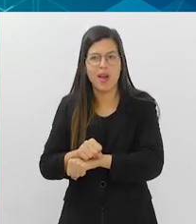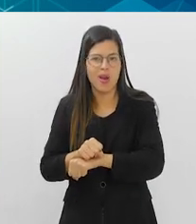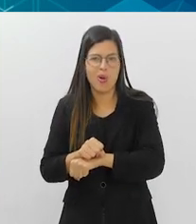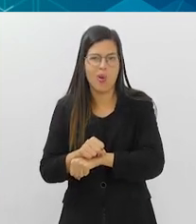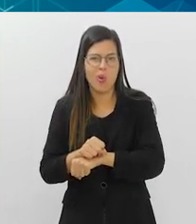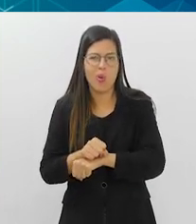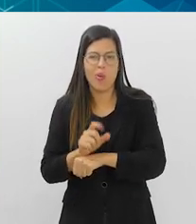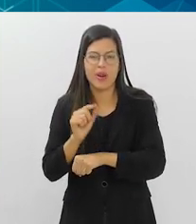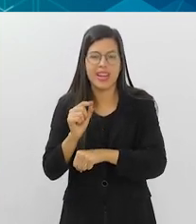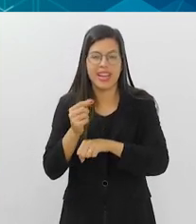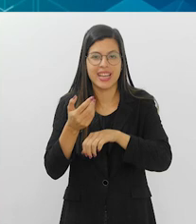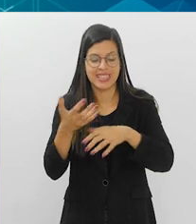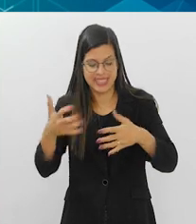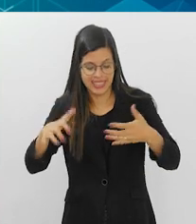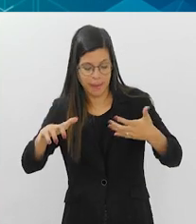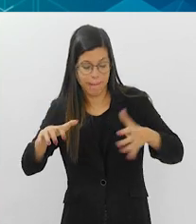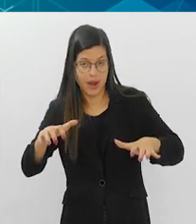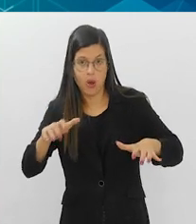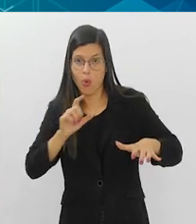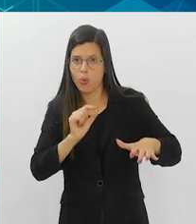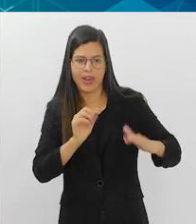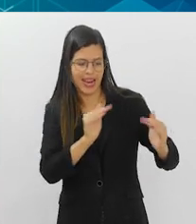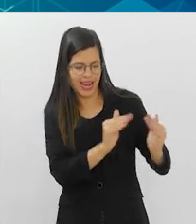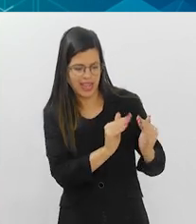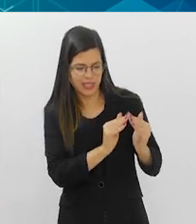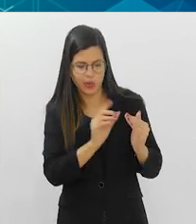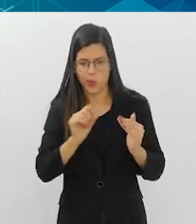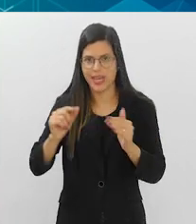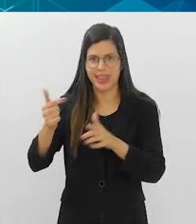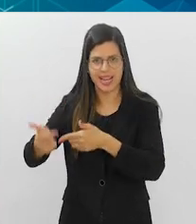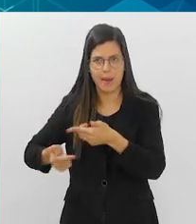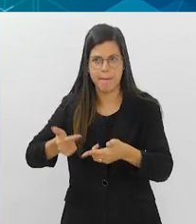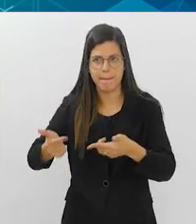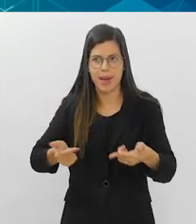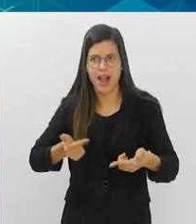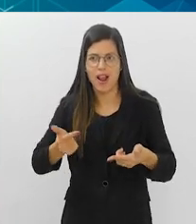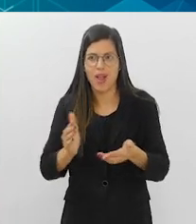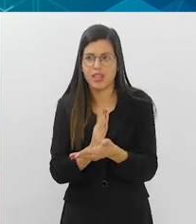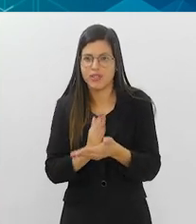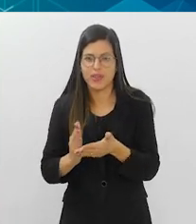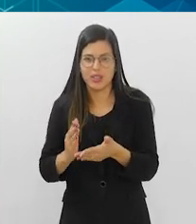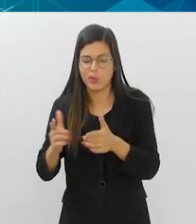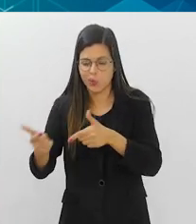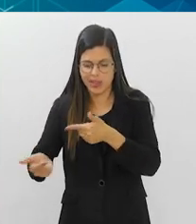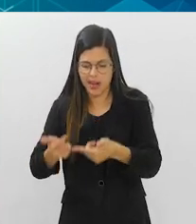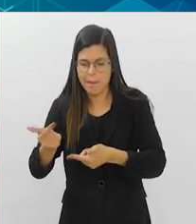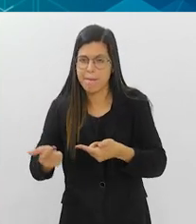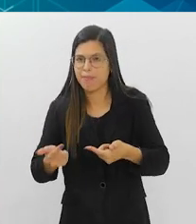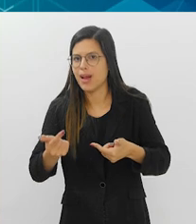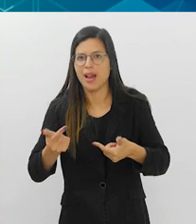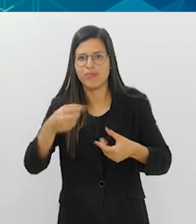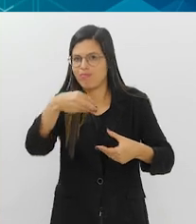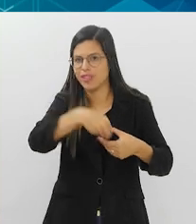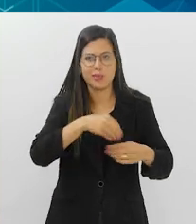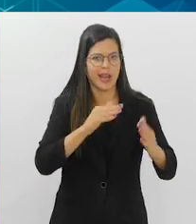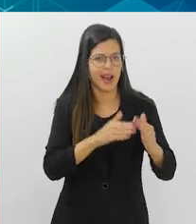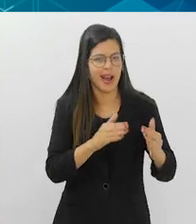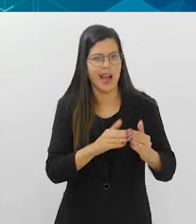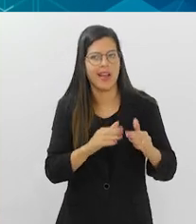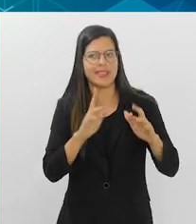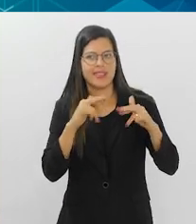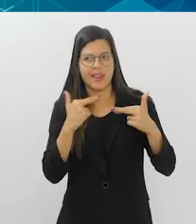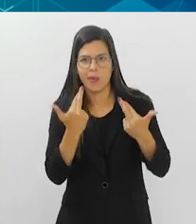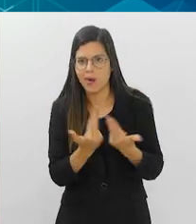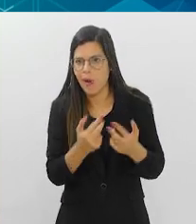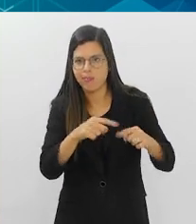essa separação concreta em muitas profissões do que era casa e do que era trabalho. Muitas vezes o nosso trabalho invadiu a nossa cozinha, a